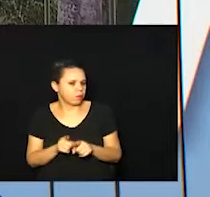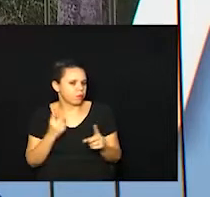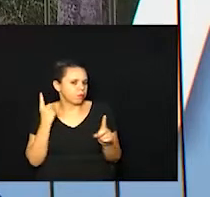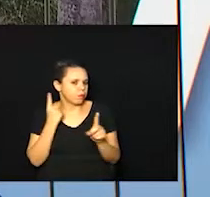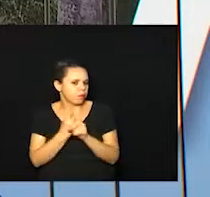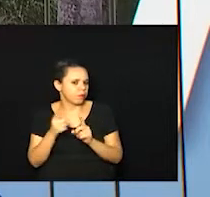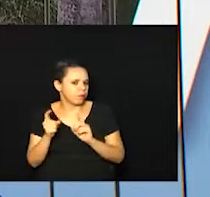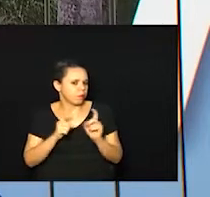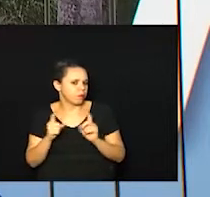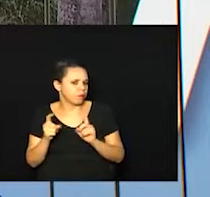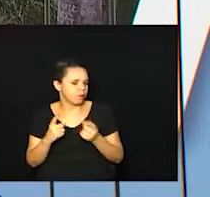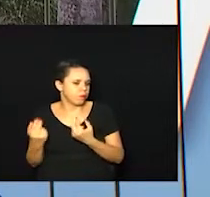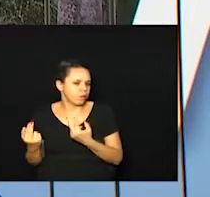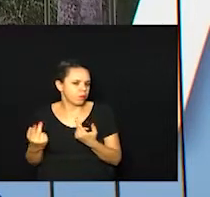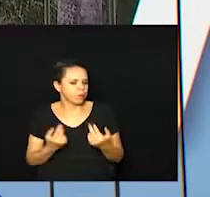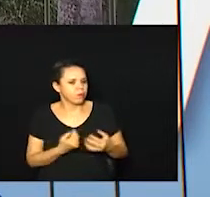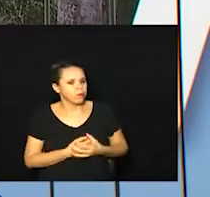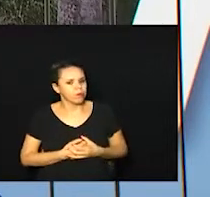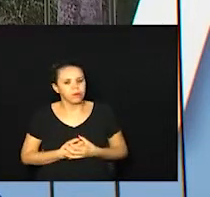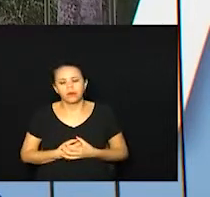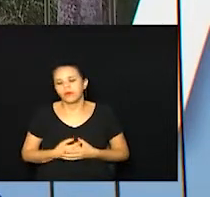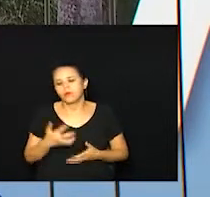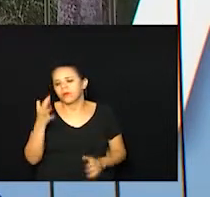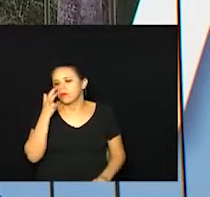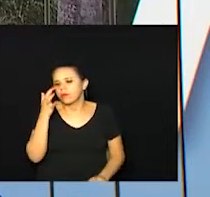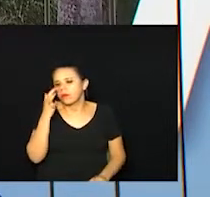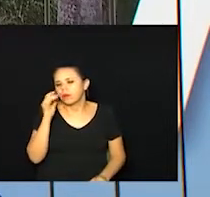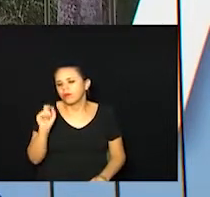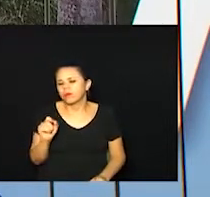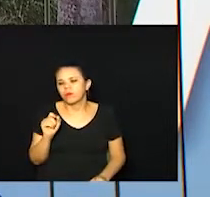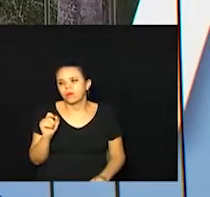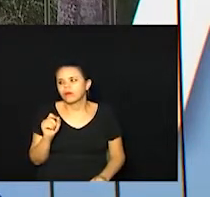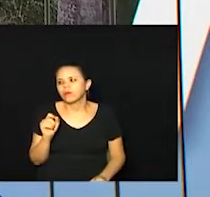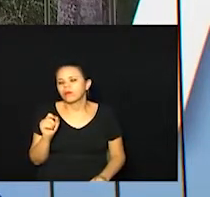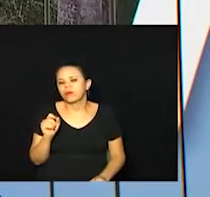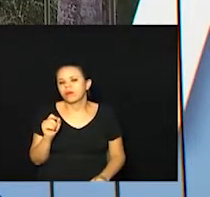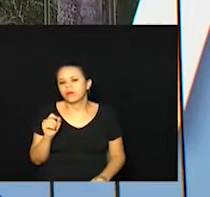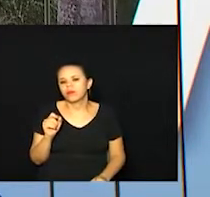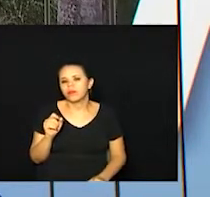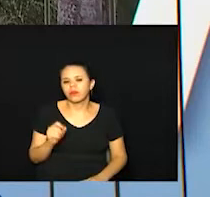encontros foram isso. Bom, o que me chamou a atenção? Que